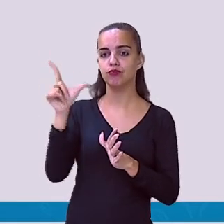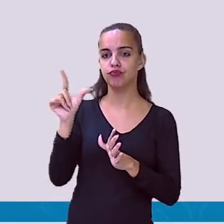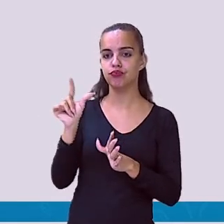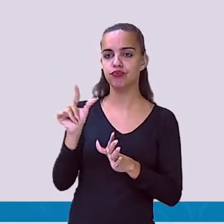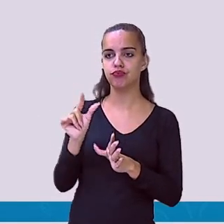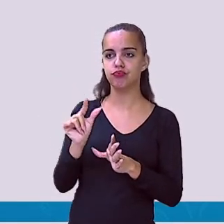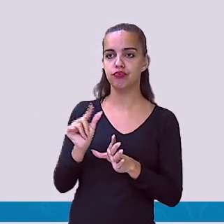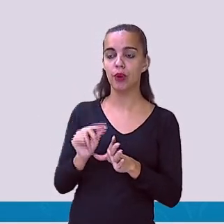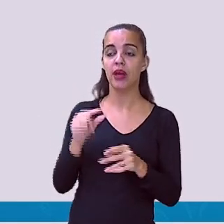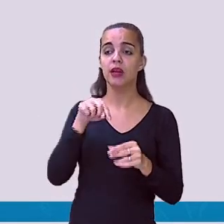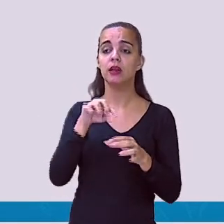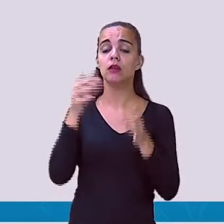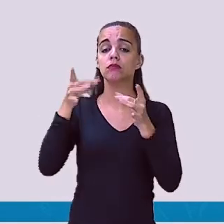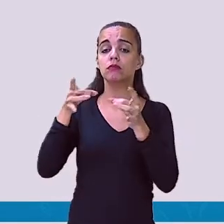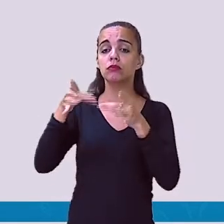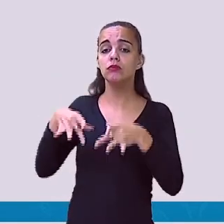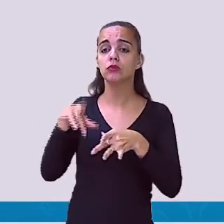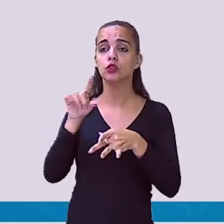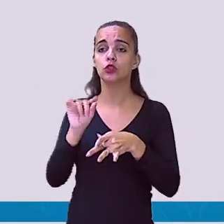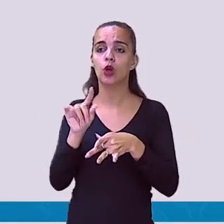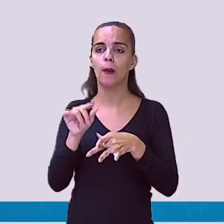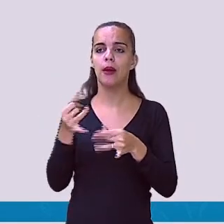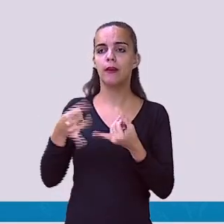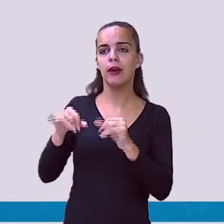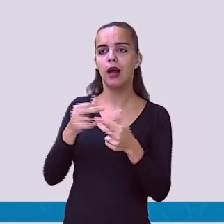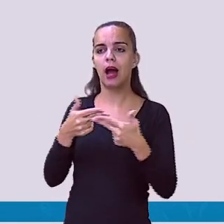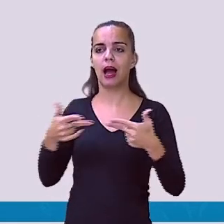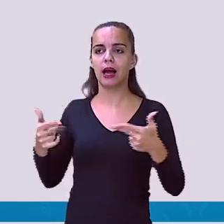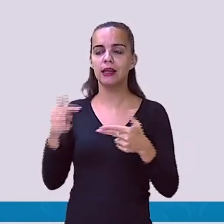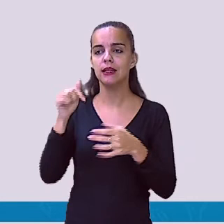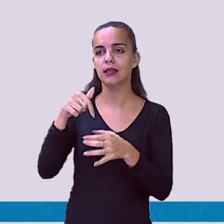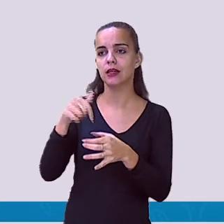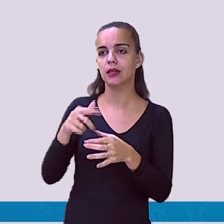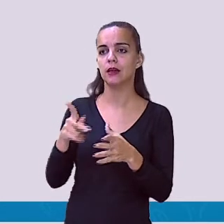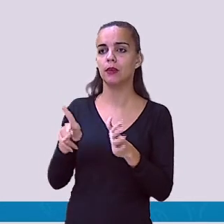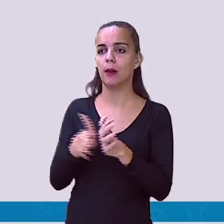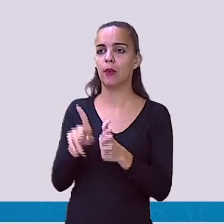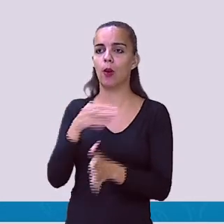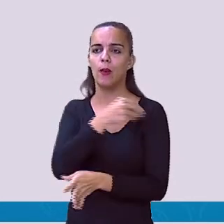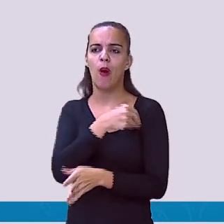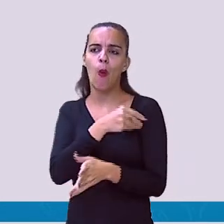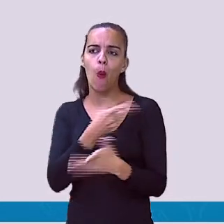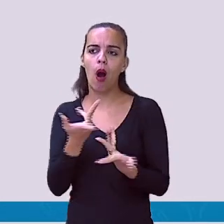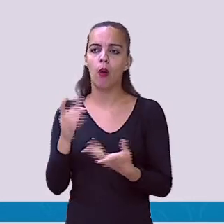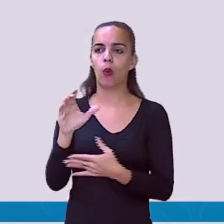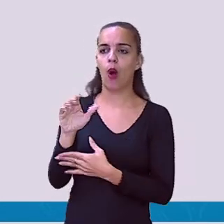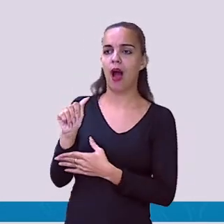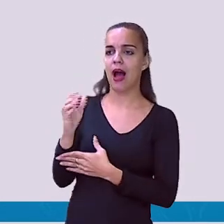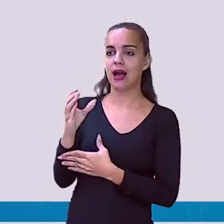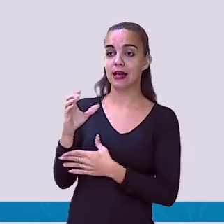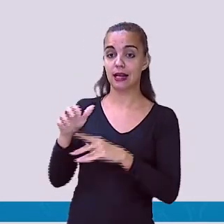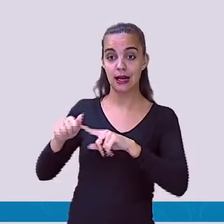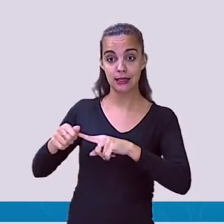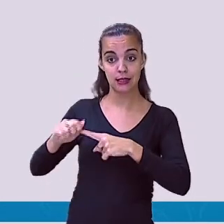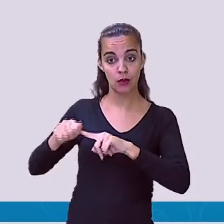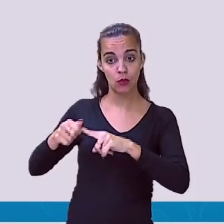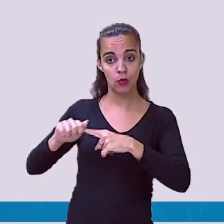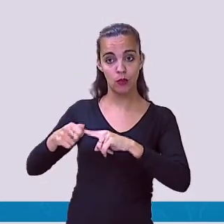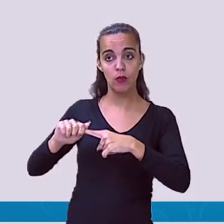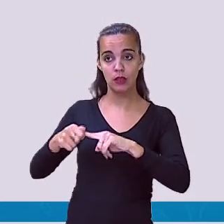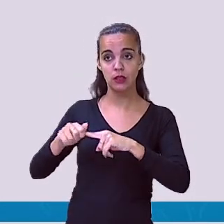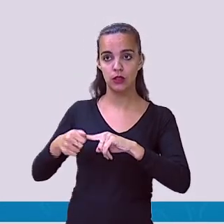a acetona ela é recolhida no estado líquido. E quem